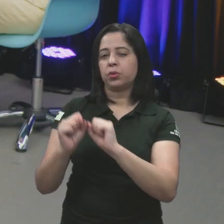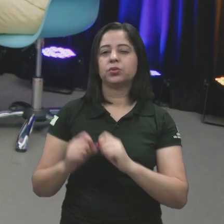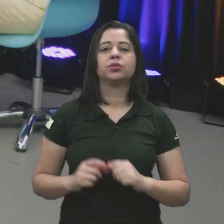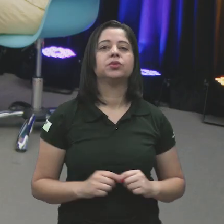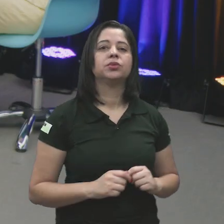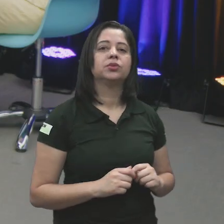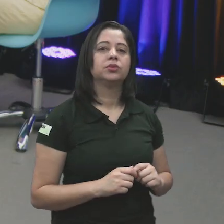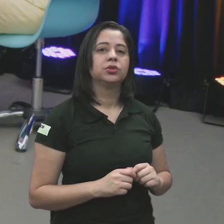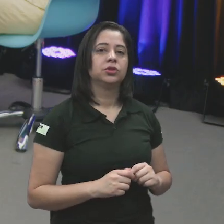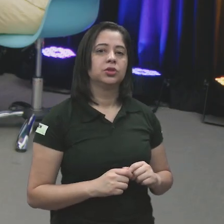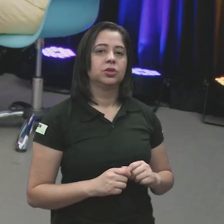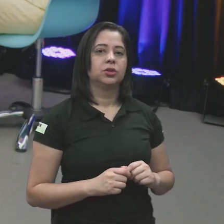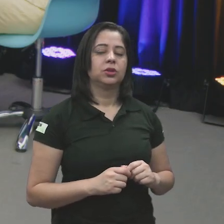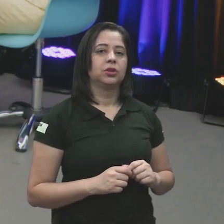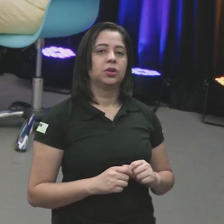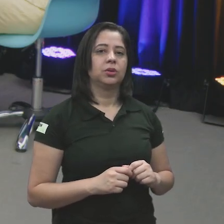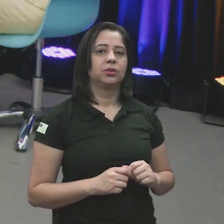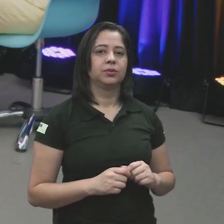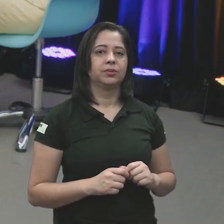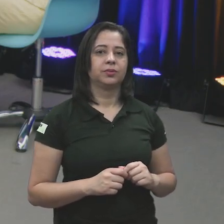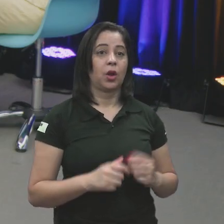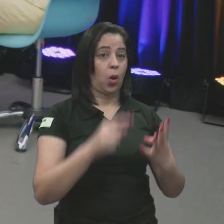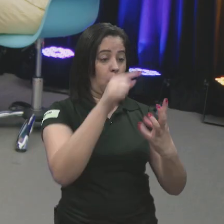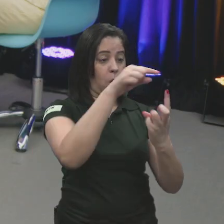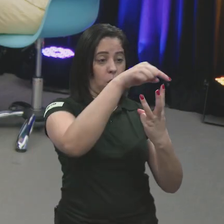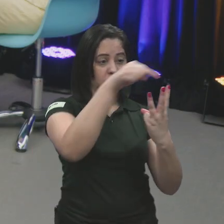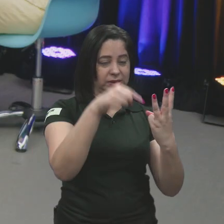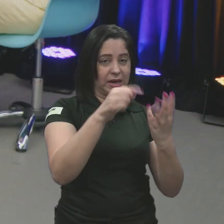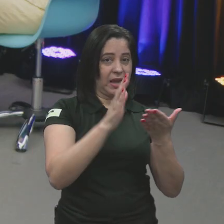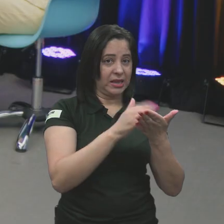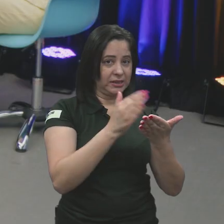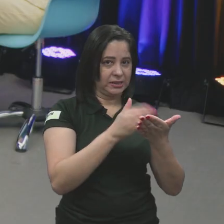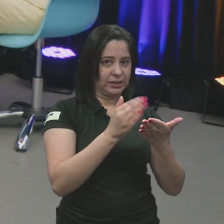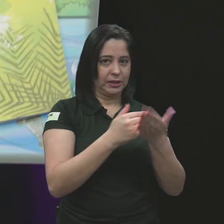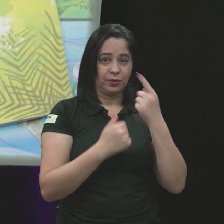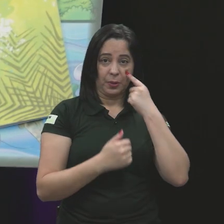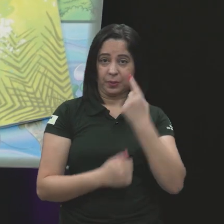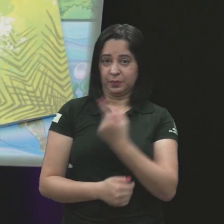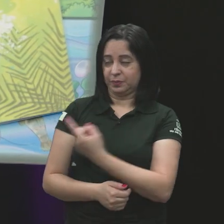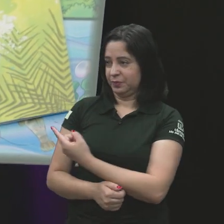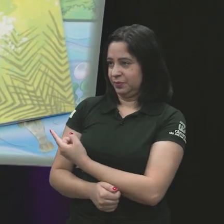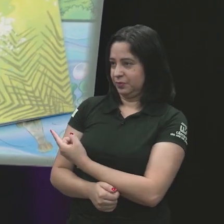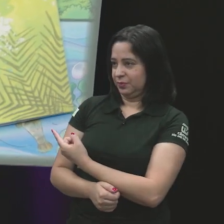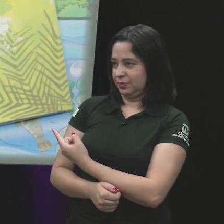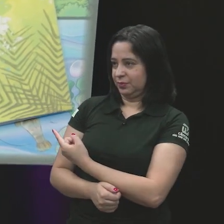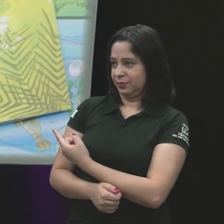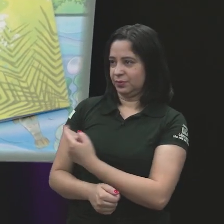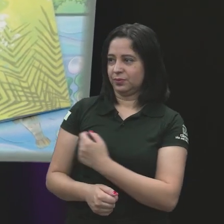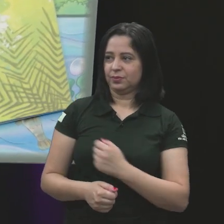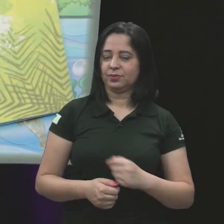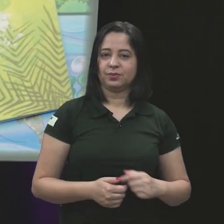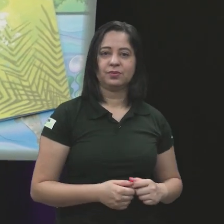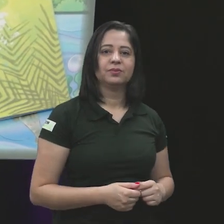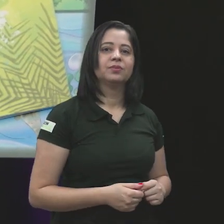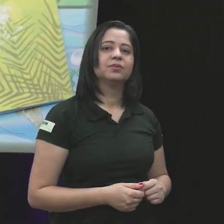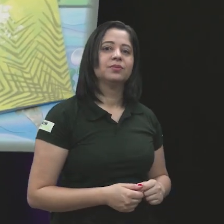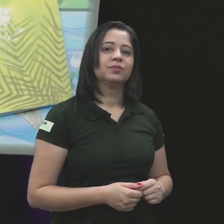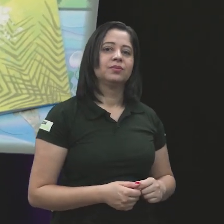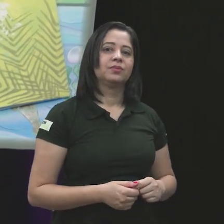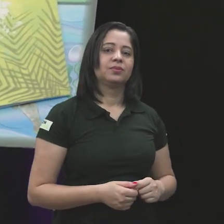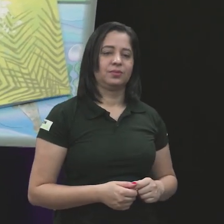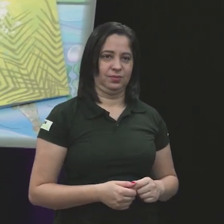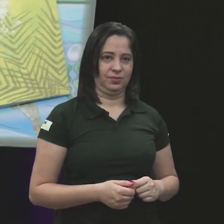rapidinho. Aqui nós temos esses 3, que é uma poesia minha que virou livro infantil. A Ana Pirolo, ela